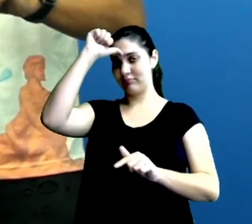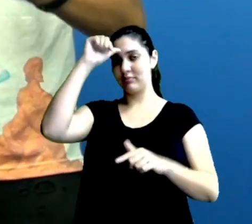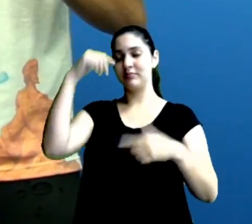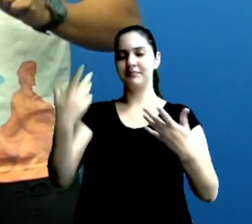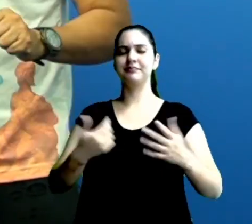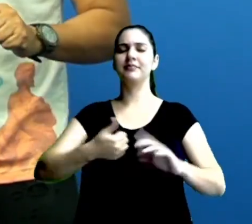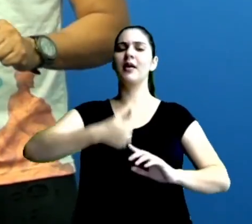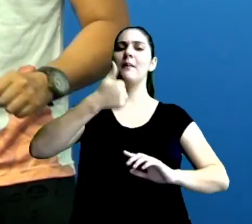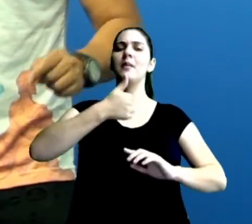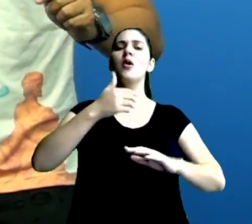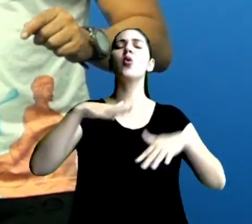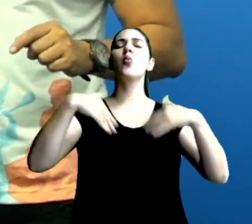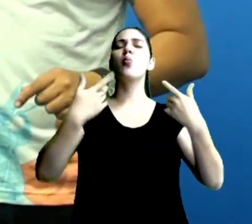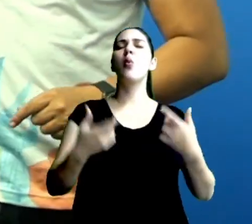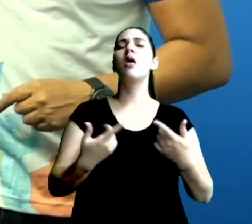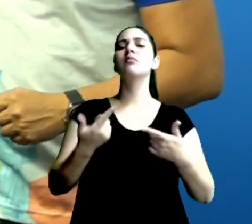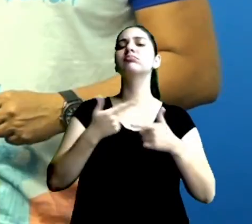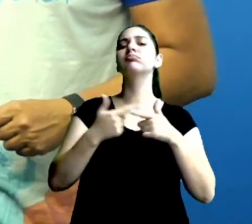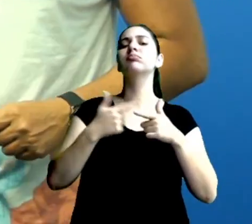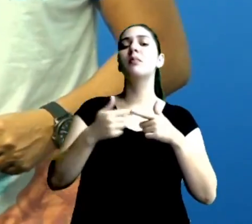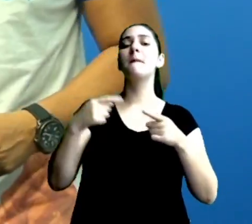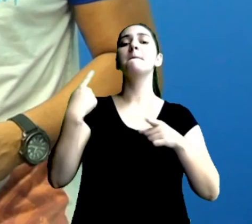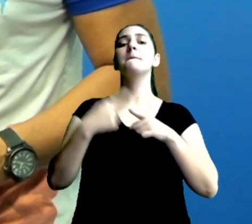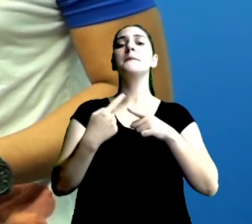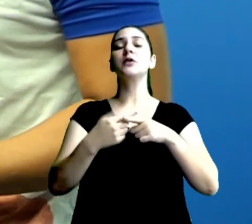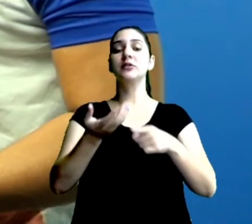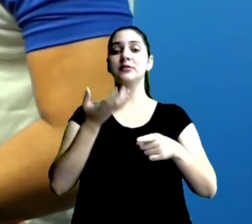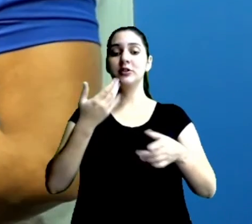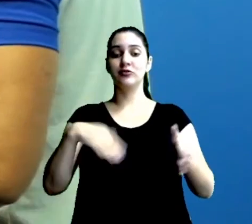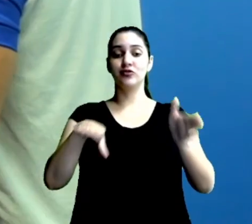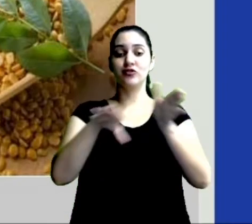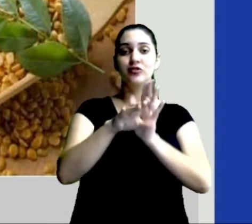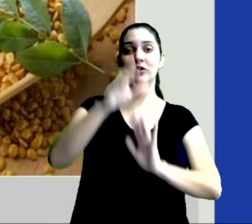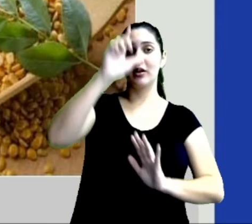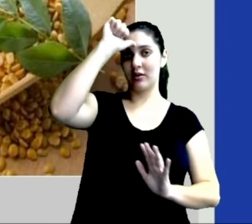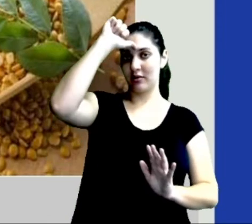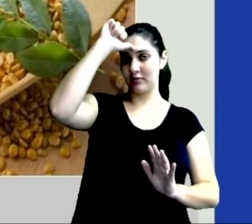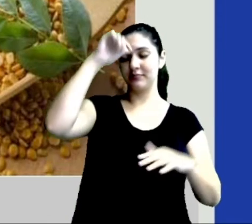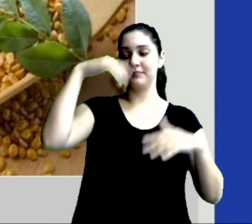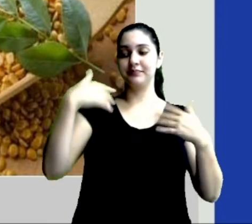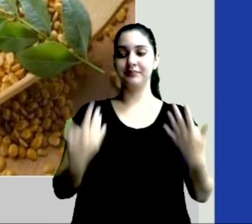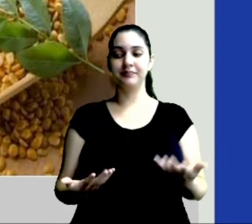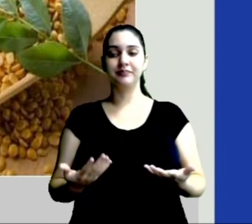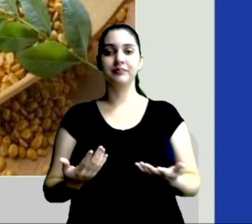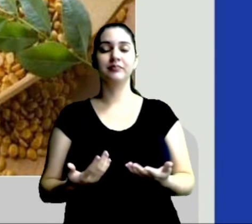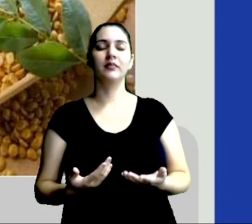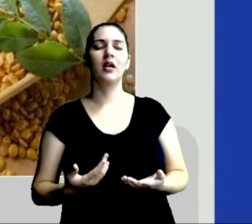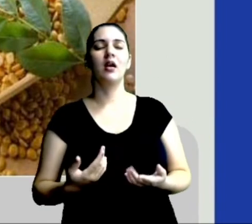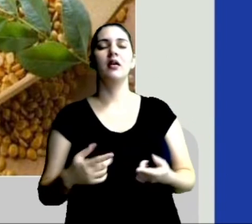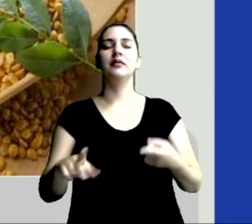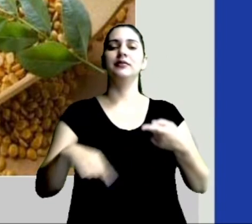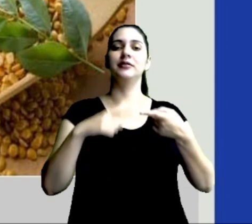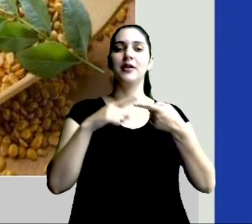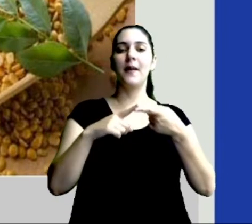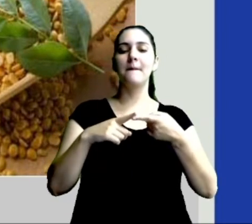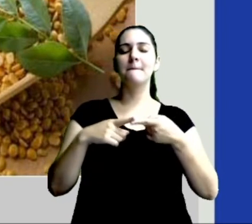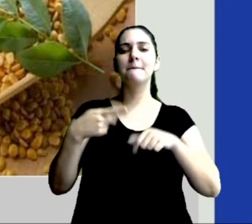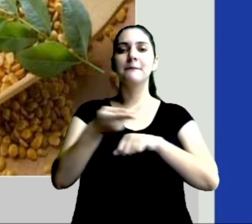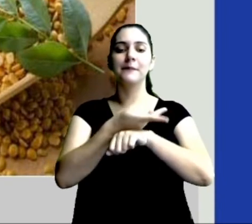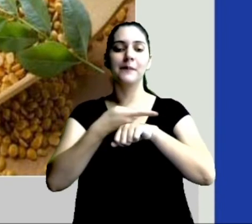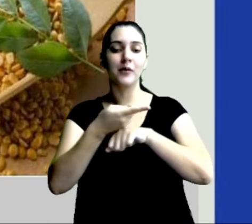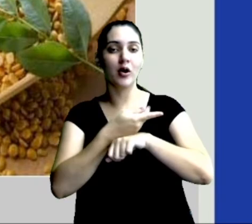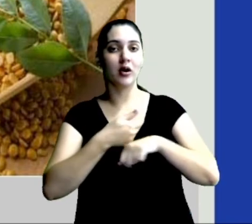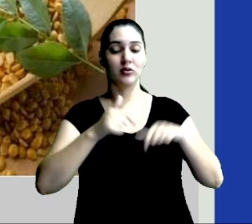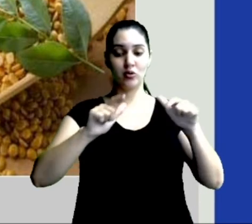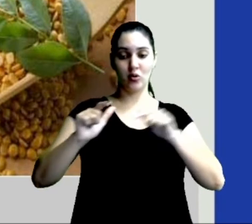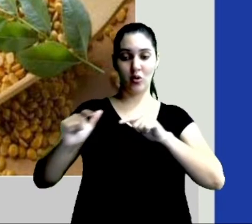Mas primeiro, quais eram os motivos? Por que eles queriam chegar nas Índias? Bem, os motivos: busca de uma nova rota